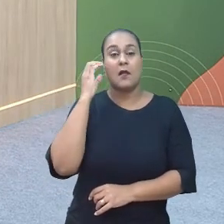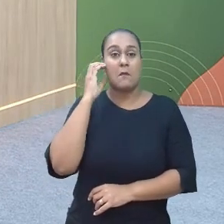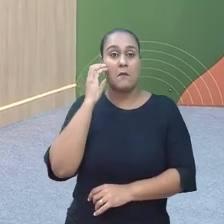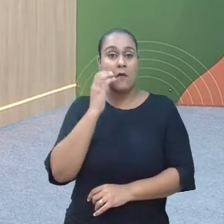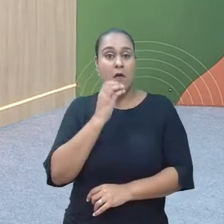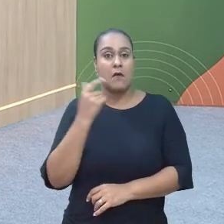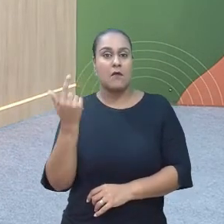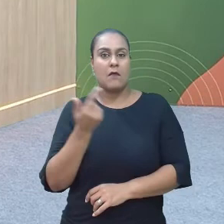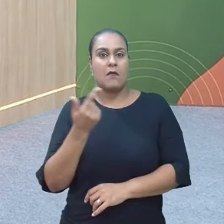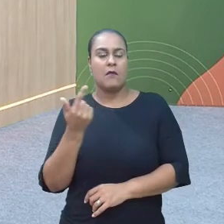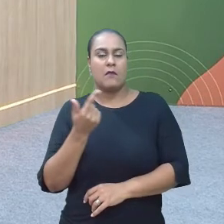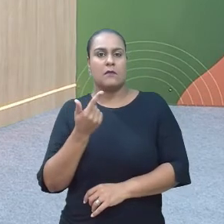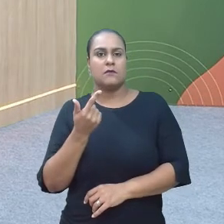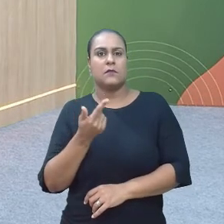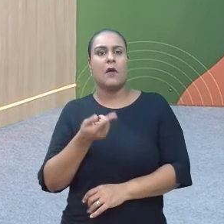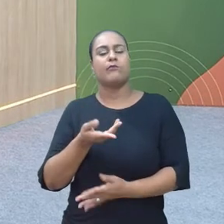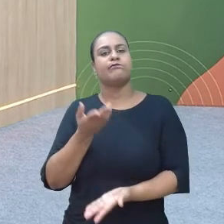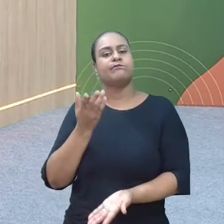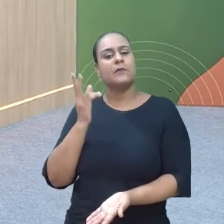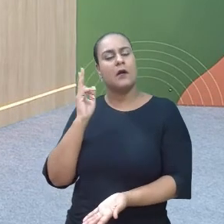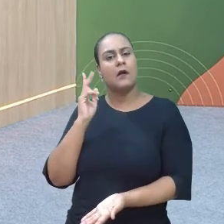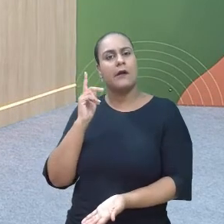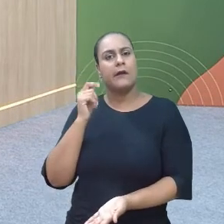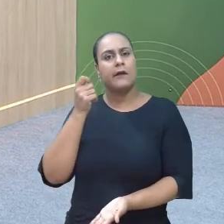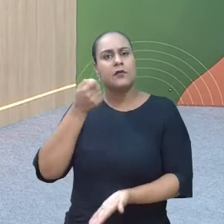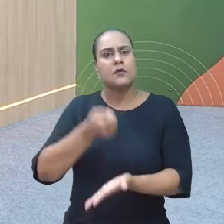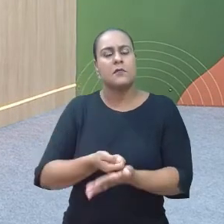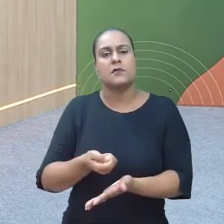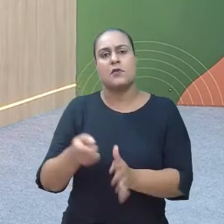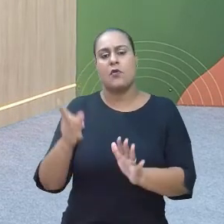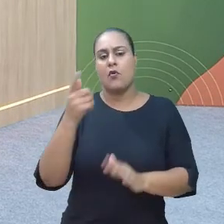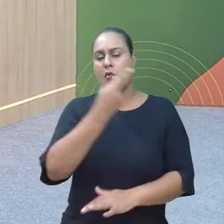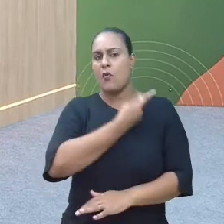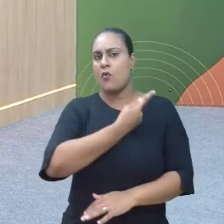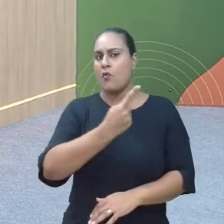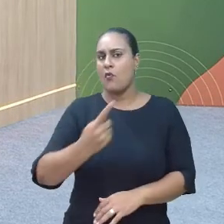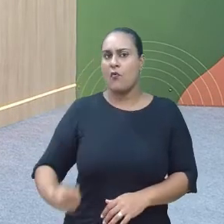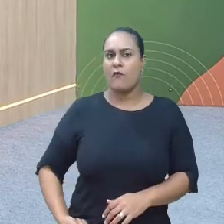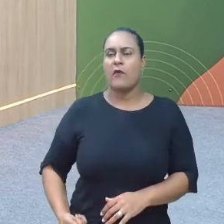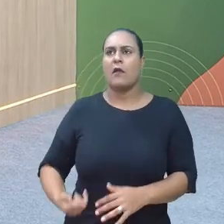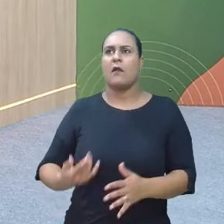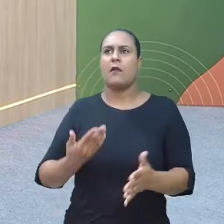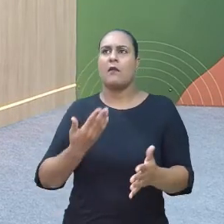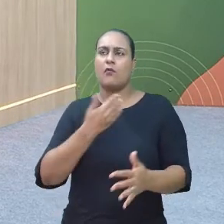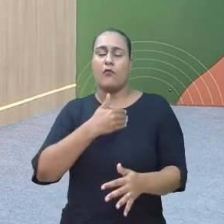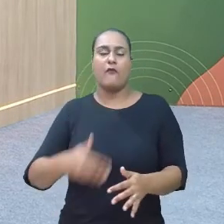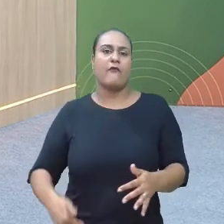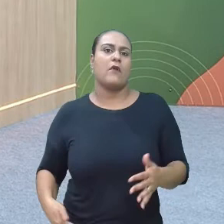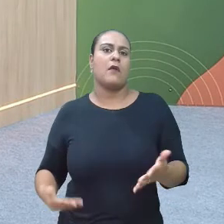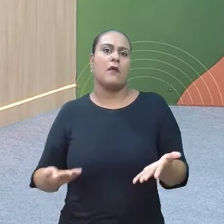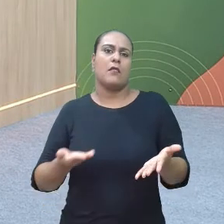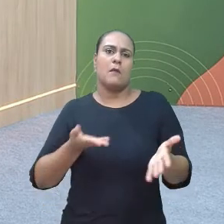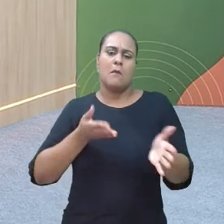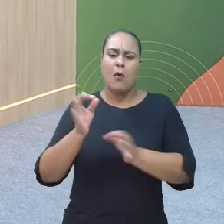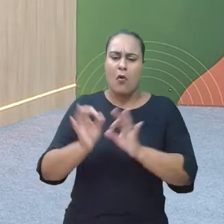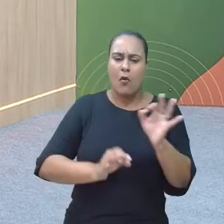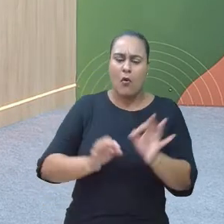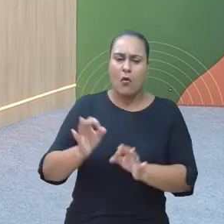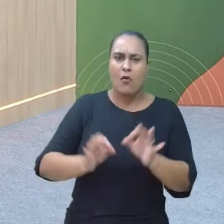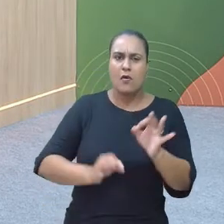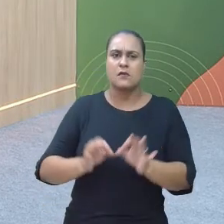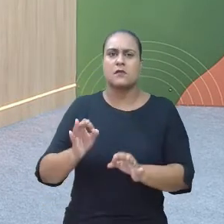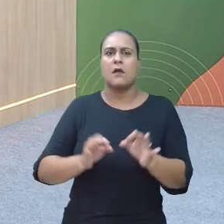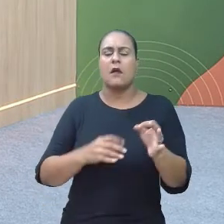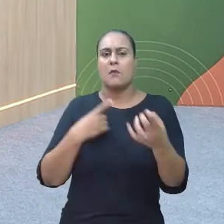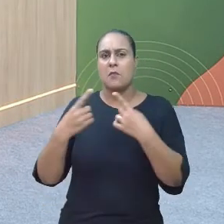poder, estabelecer um governo, né, com uma perspectiva de ser mais organizado, de incluir,